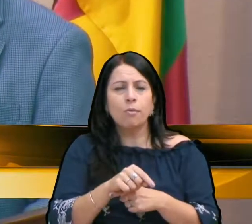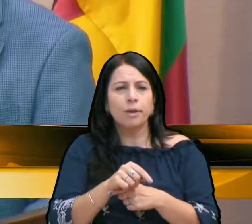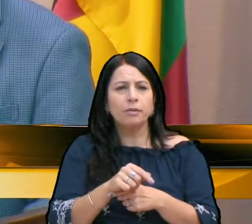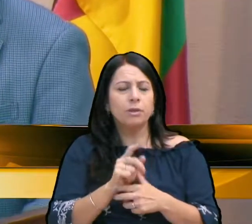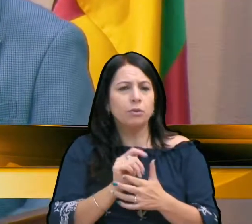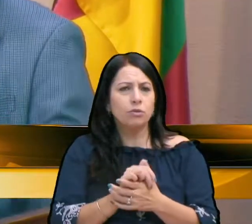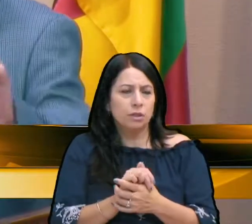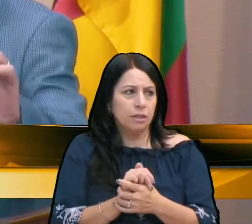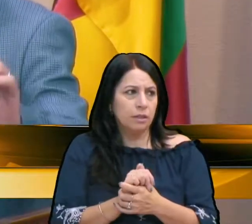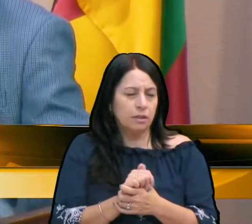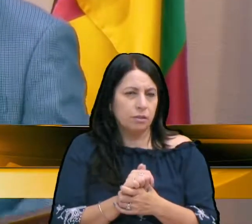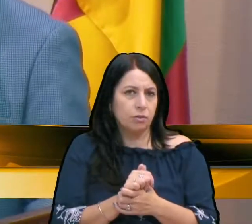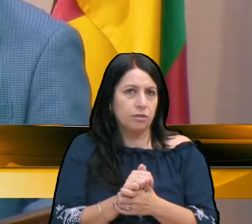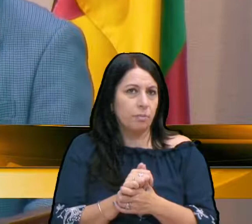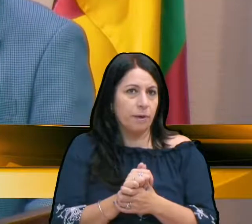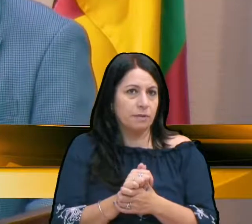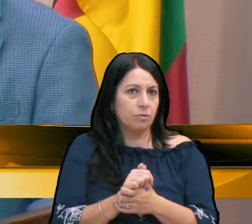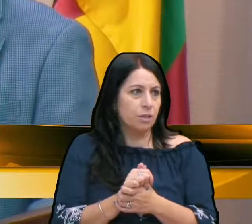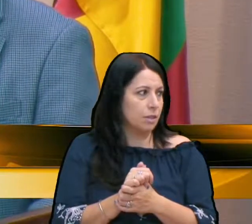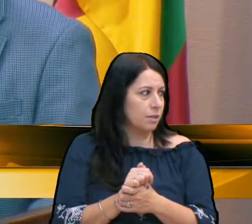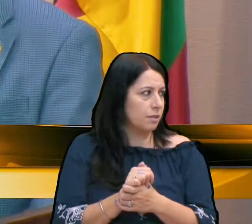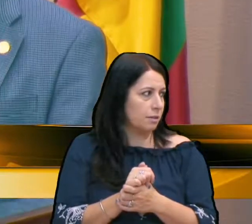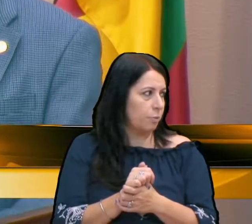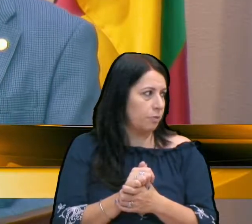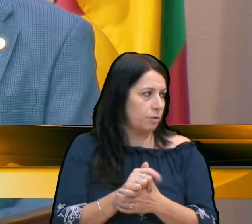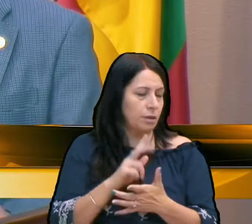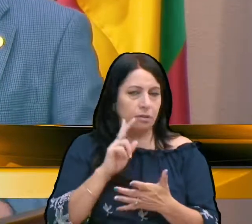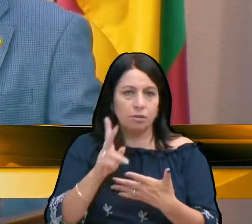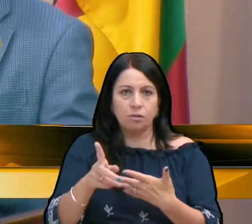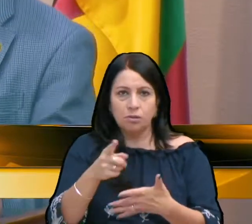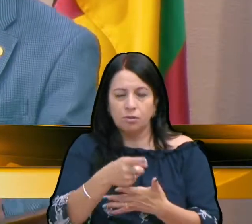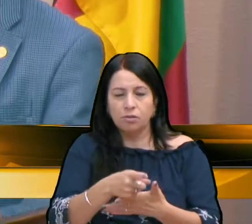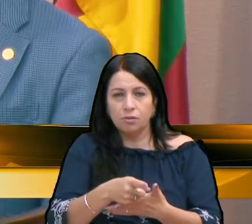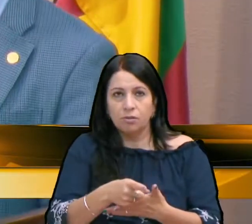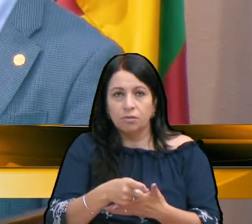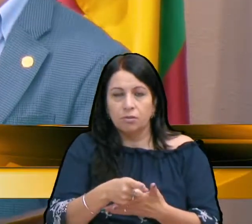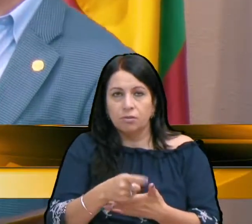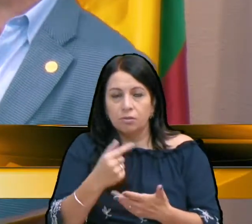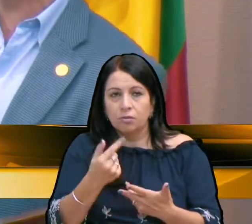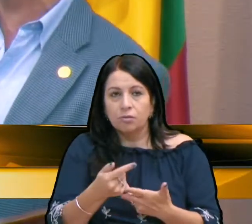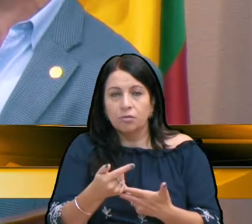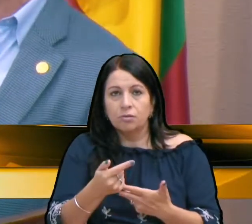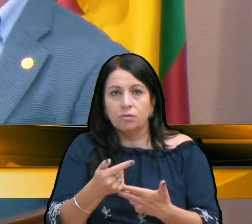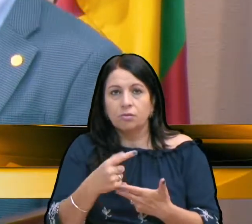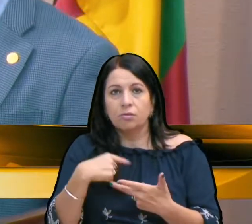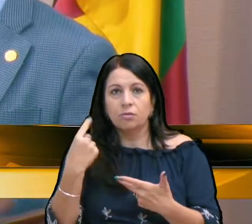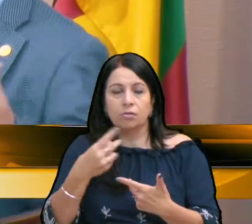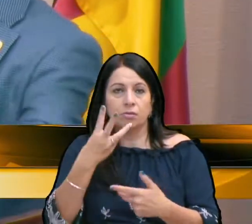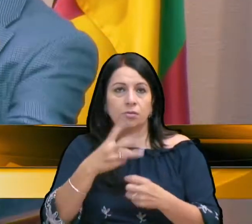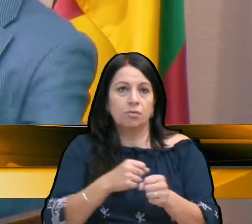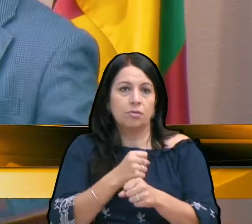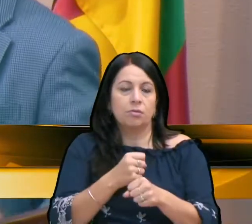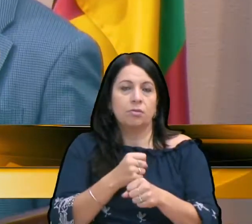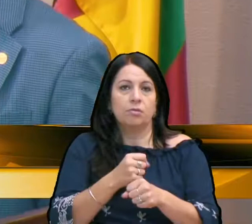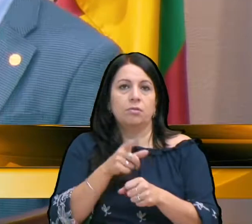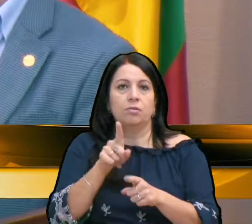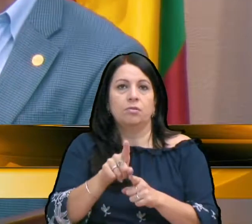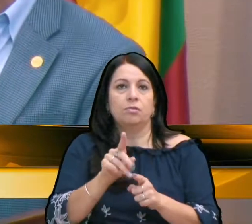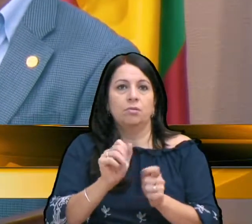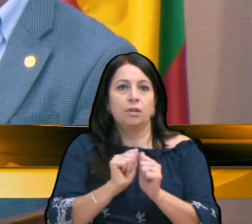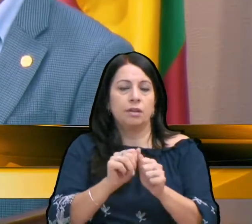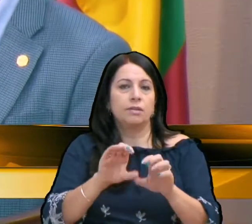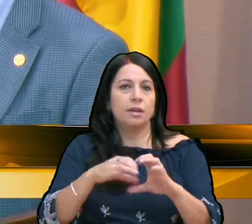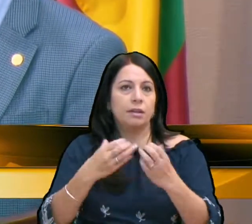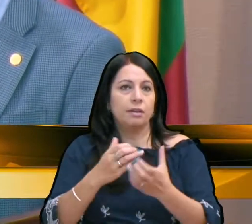ano de mandato e que gostariam de terminar esse seu mandato de 3 anos junto às suas